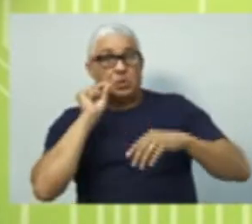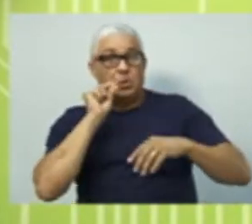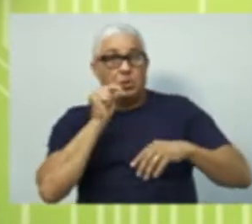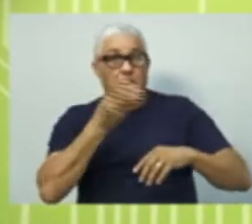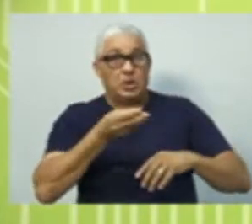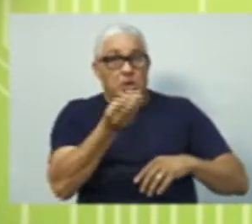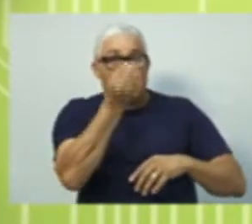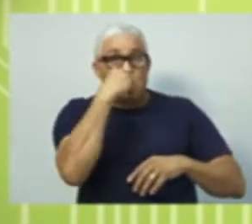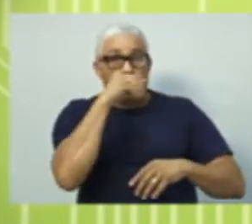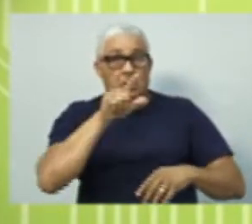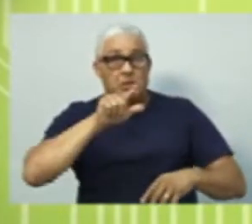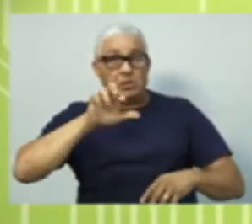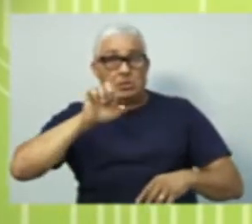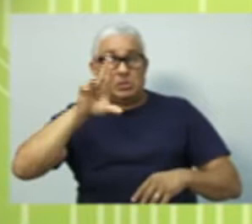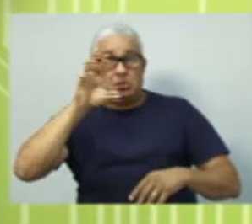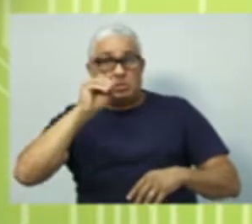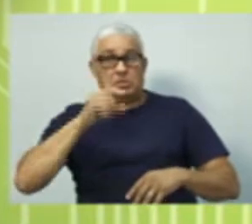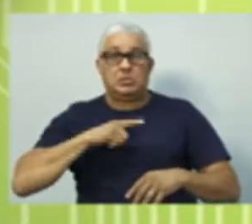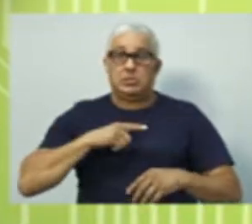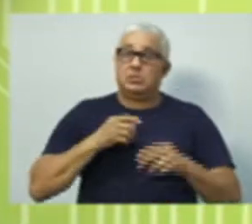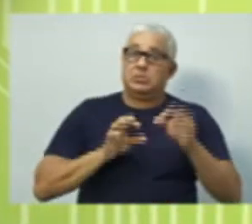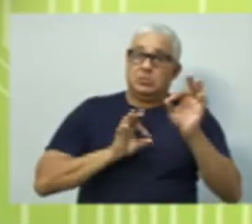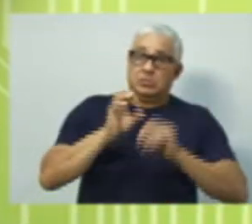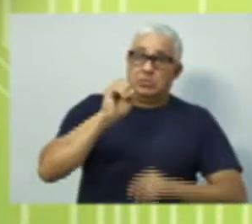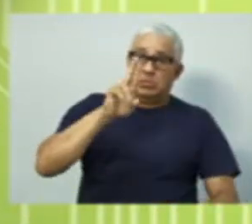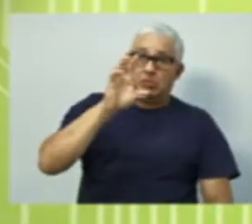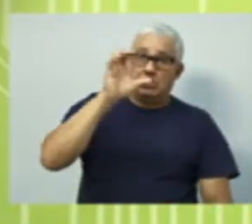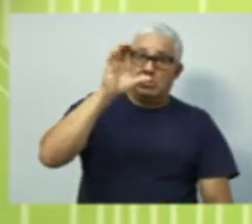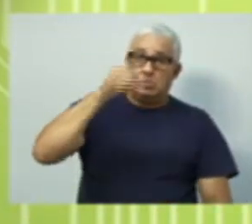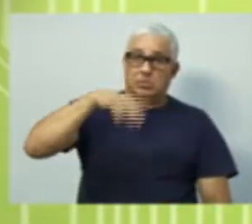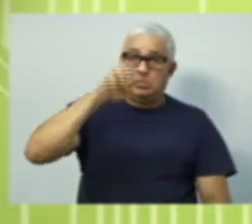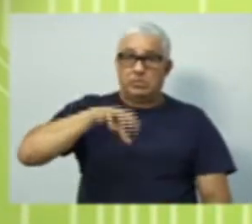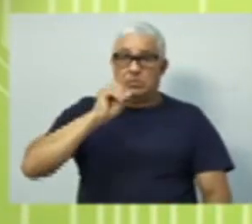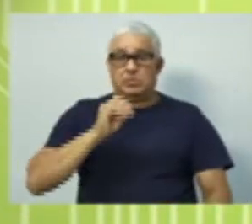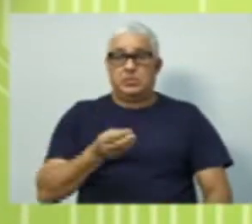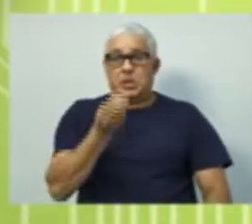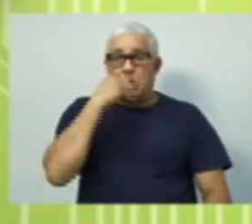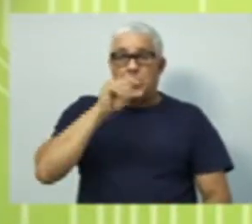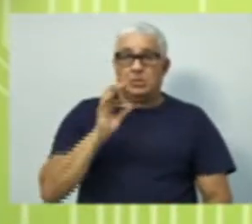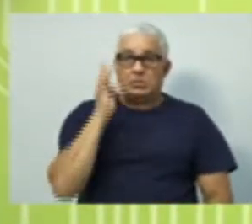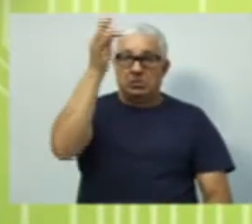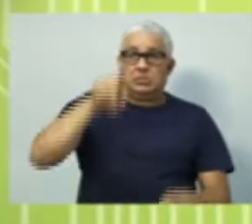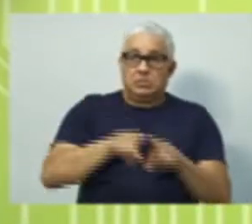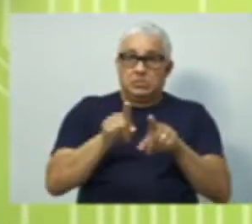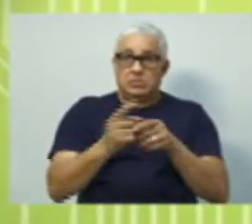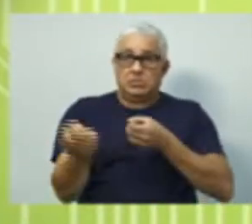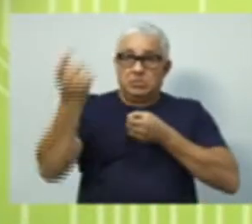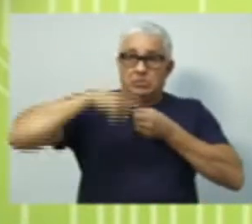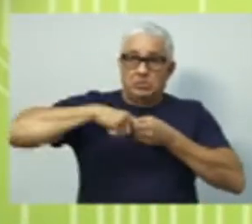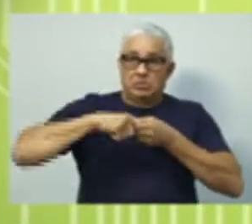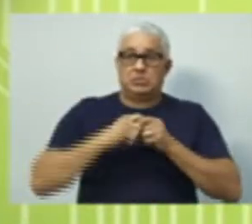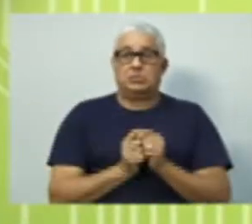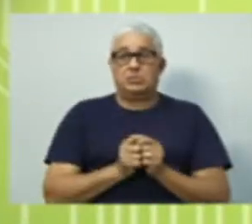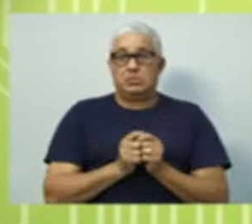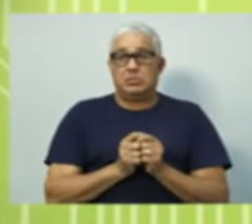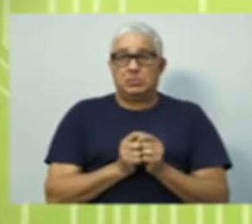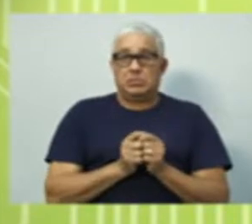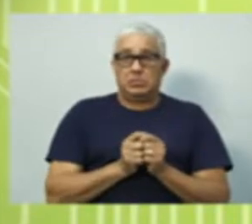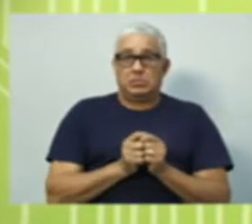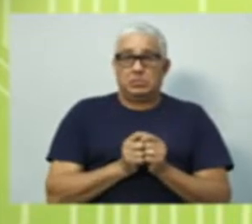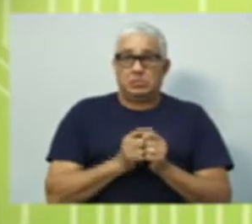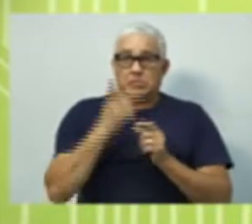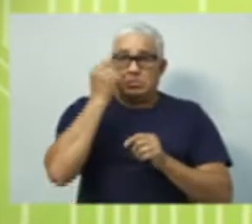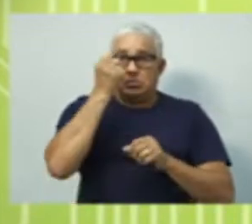fazer uma previsão de venda, um orçamento de vendas, para se ter o quê? A lucratividade que se pretende ter de retorno da aplicabilidade de recursos dessa